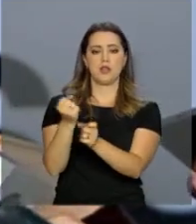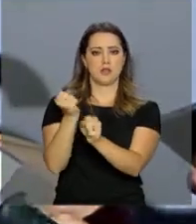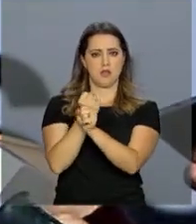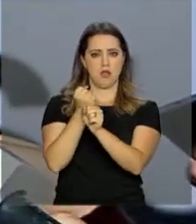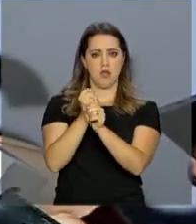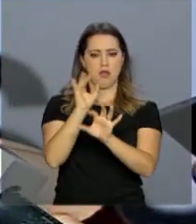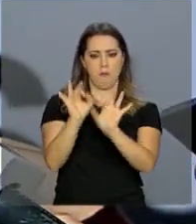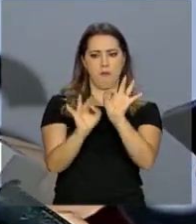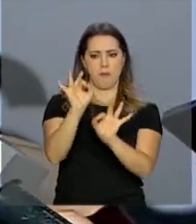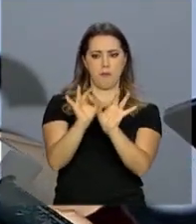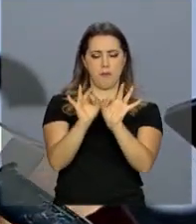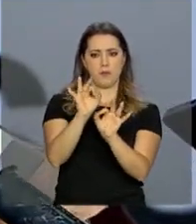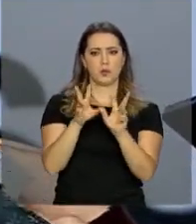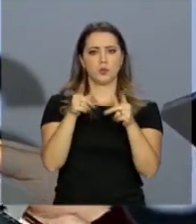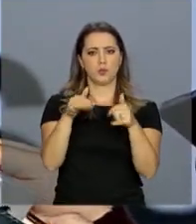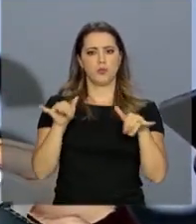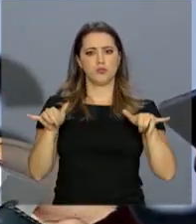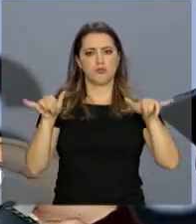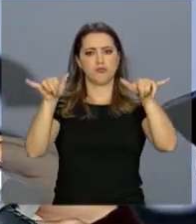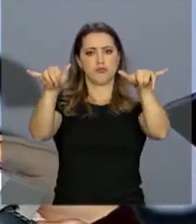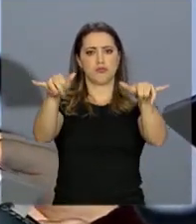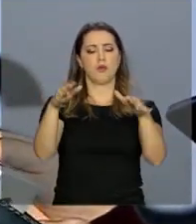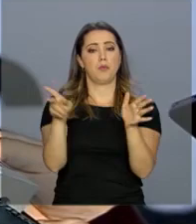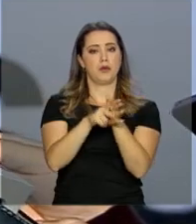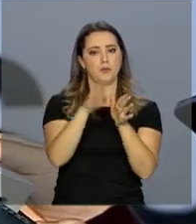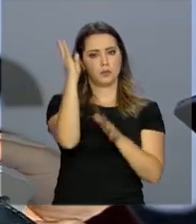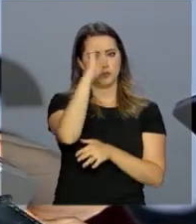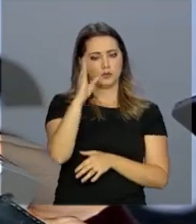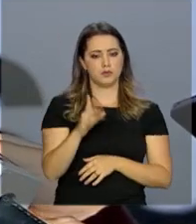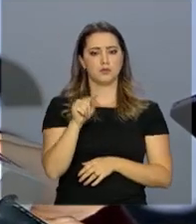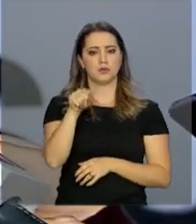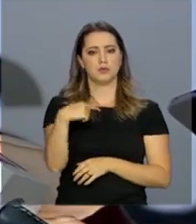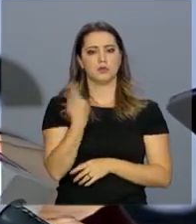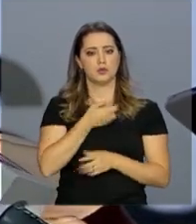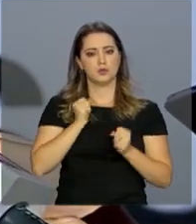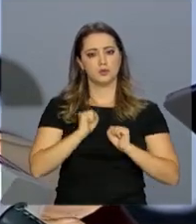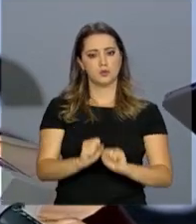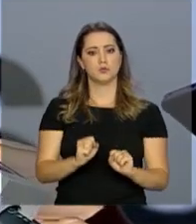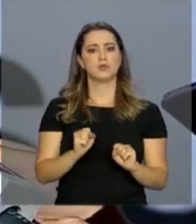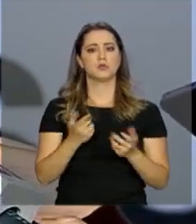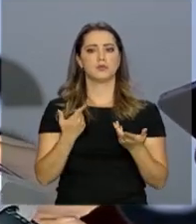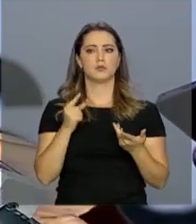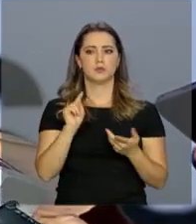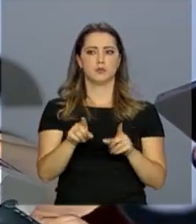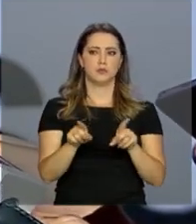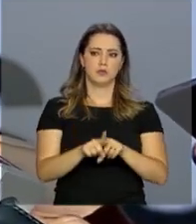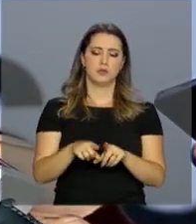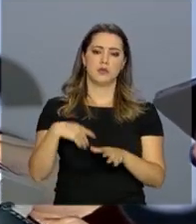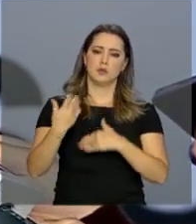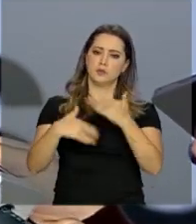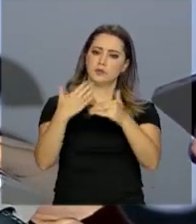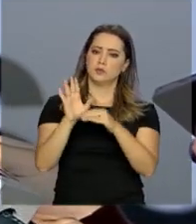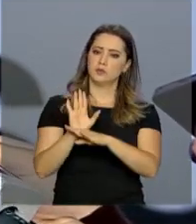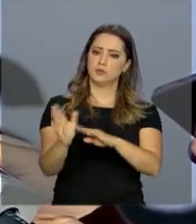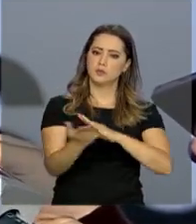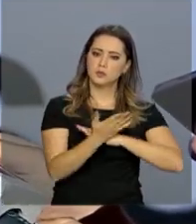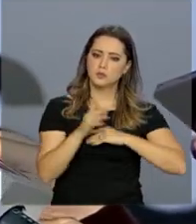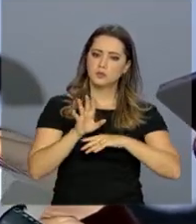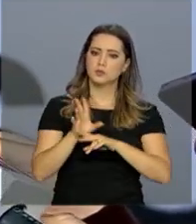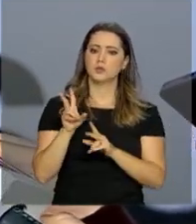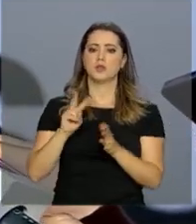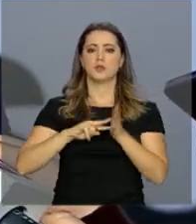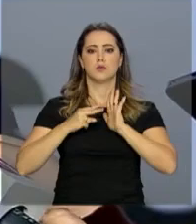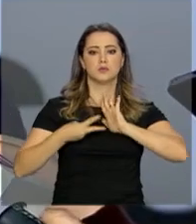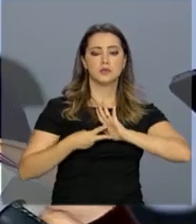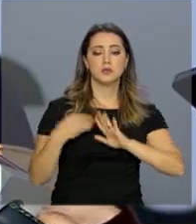pará a versão regional e isso vai nos permitir é termos uma cooperação no sentido de